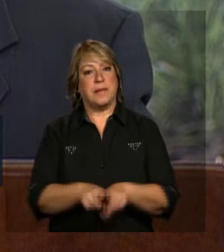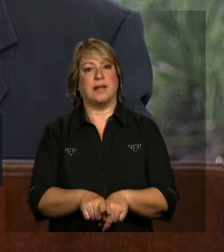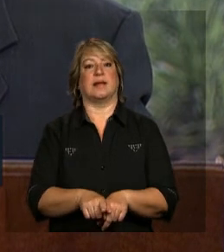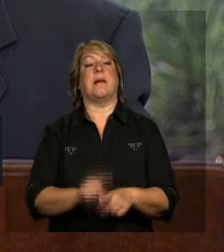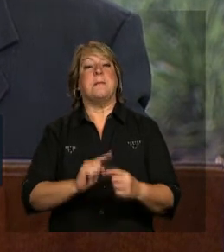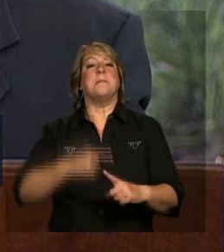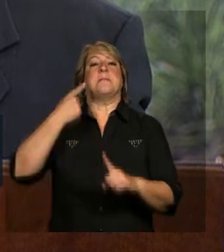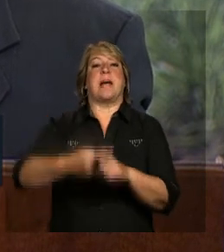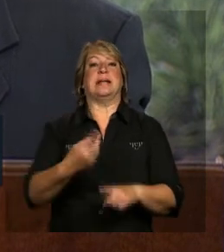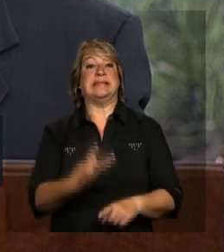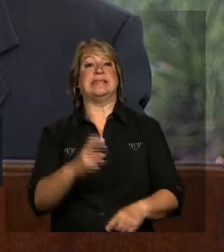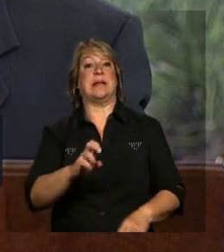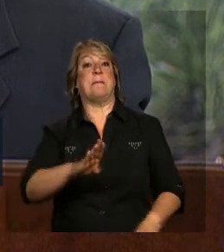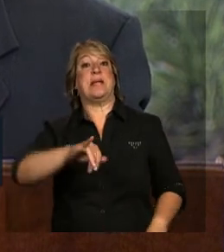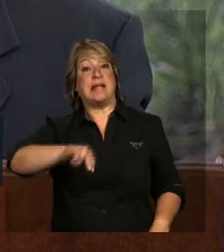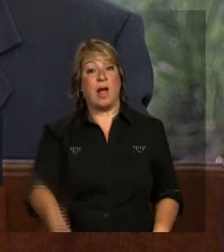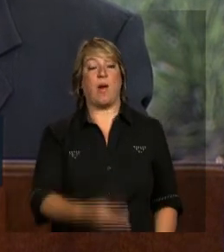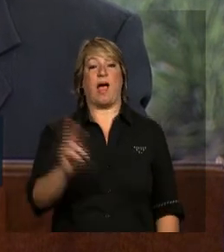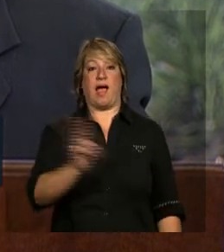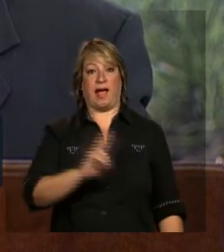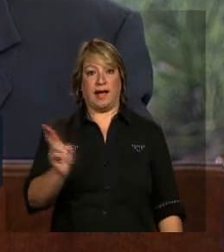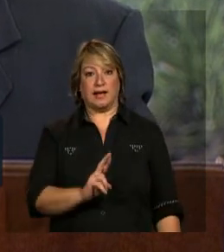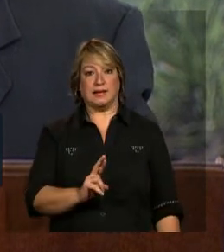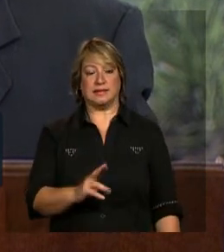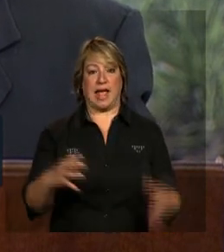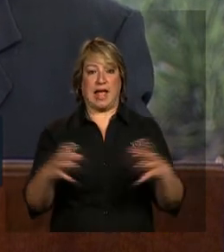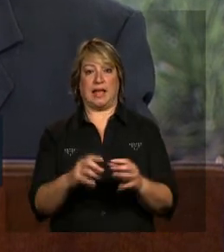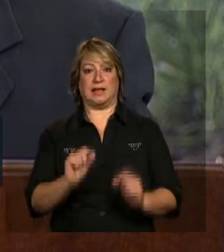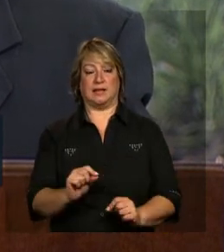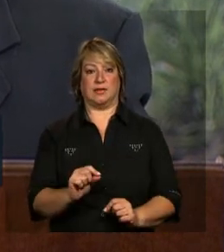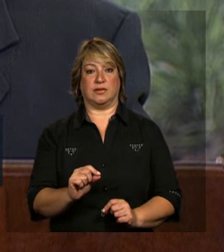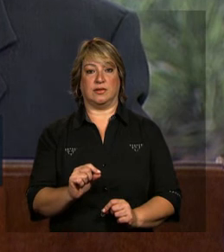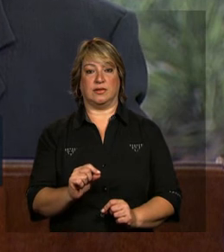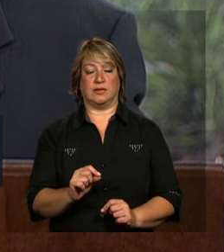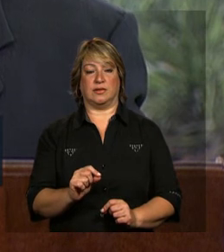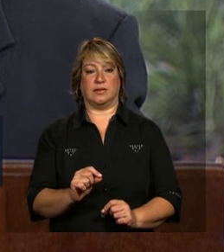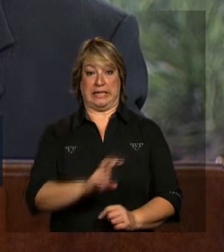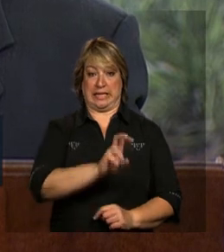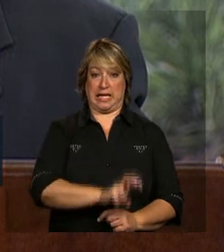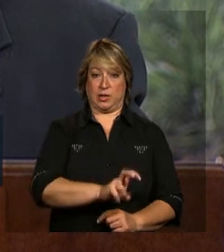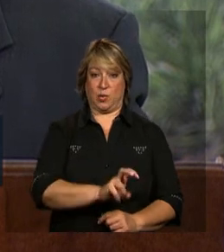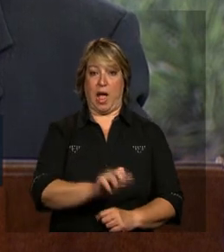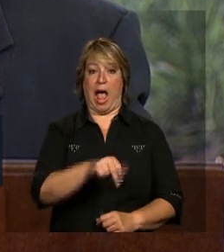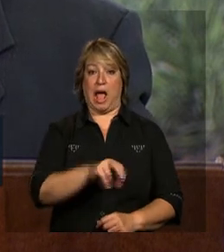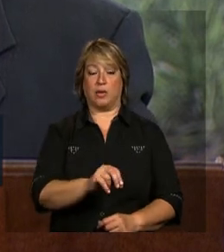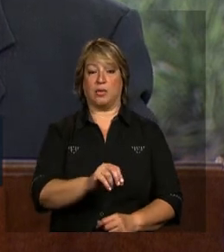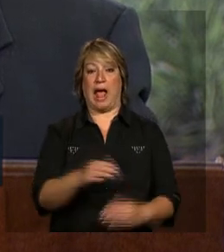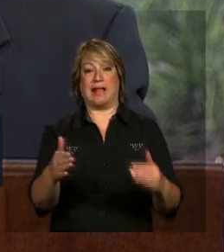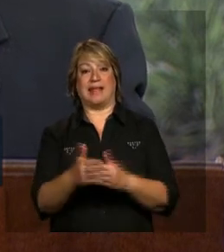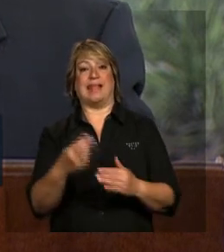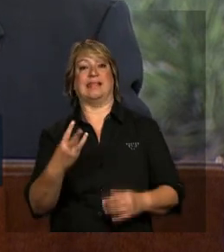mais 35 bilhões de reais entre o quinto ano e o